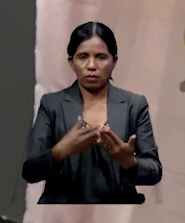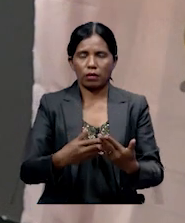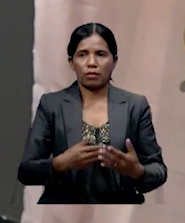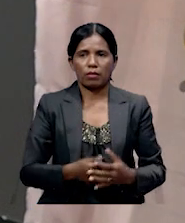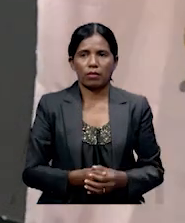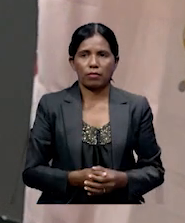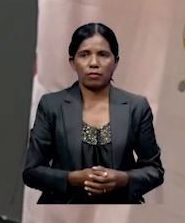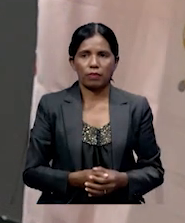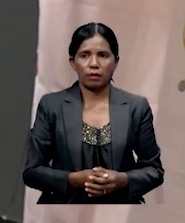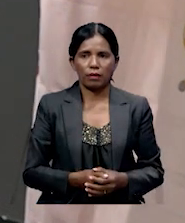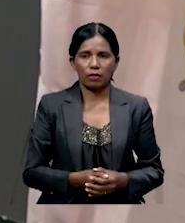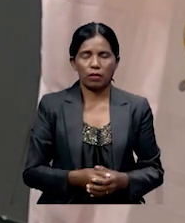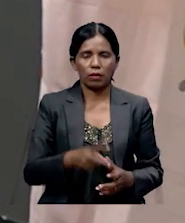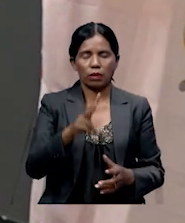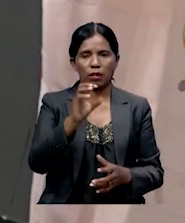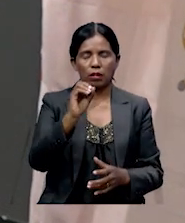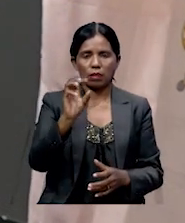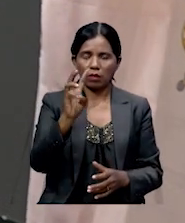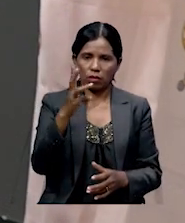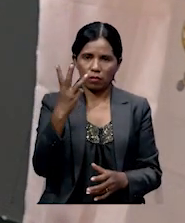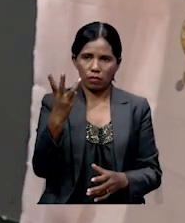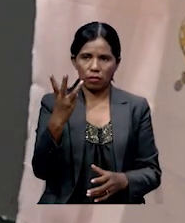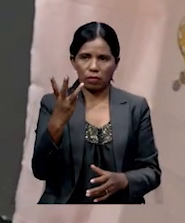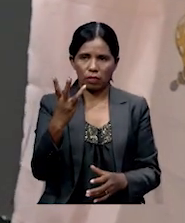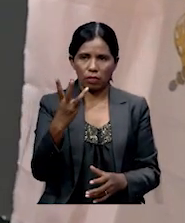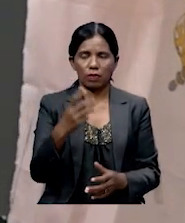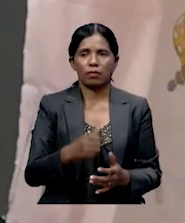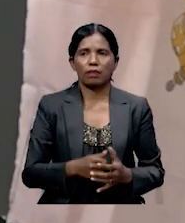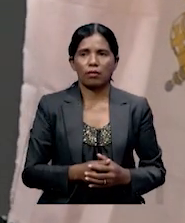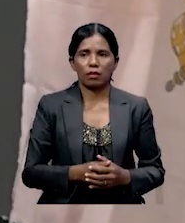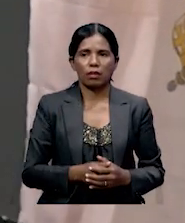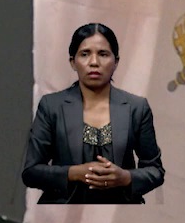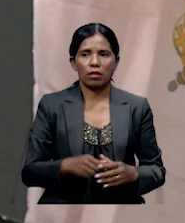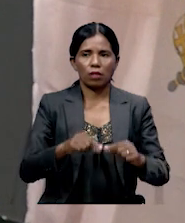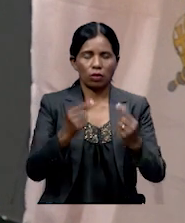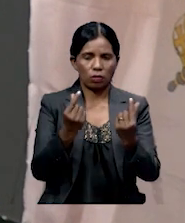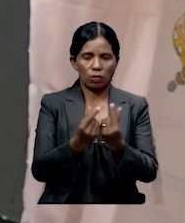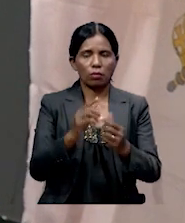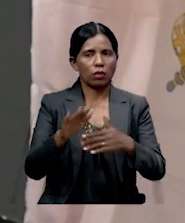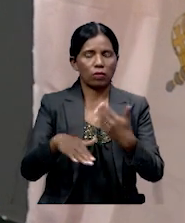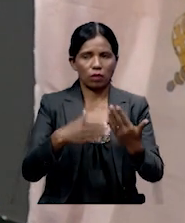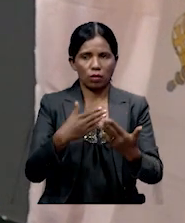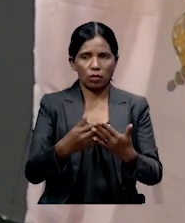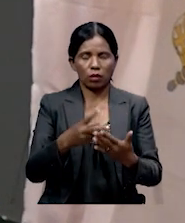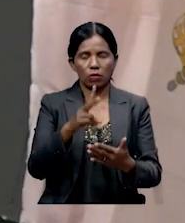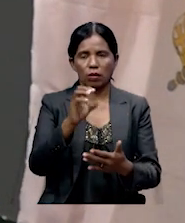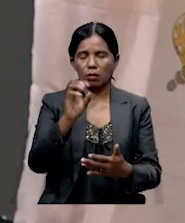no ano 2016, do Egito, a viagem de